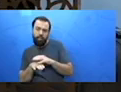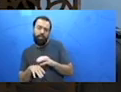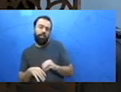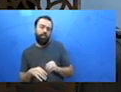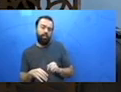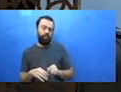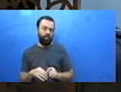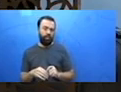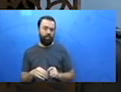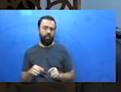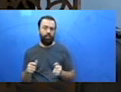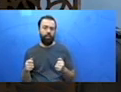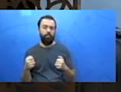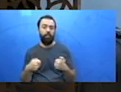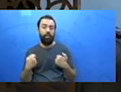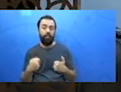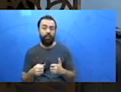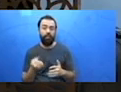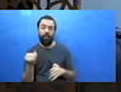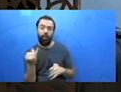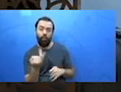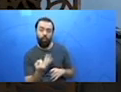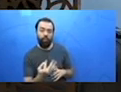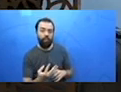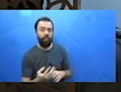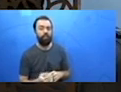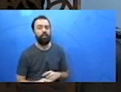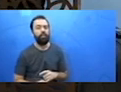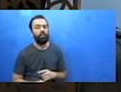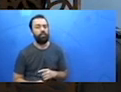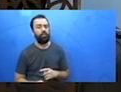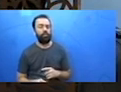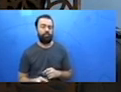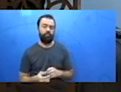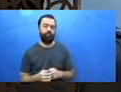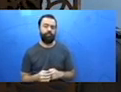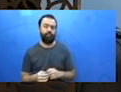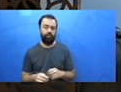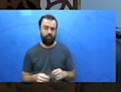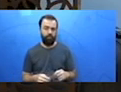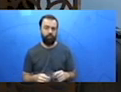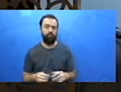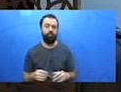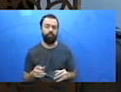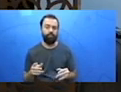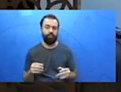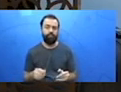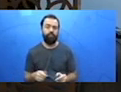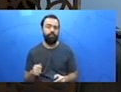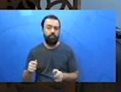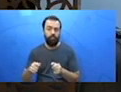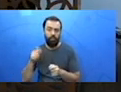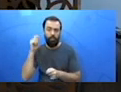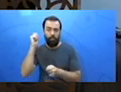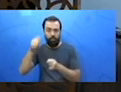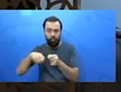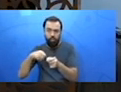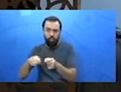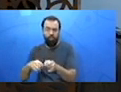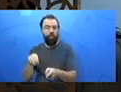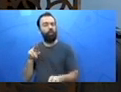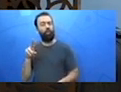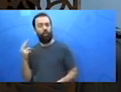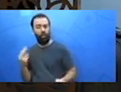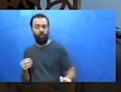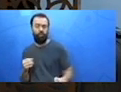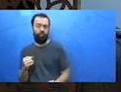eles tinham a necessidade de contar. Assim, quando os homens iam pescar ou caçar, levavam